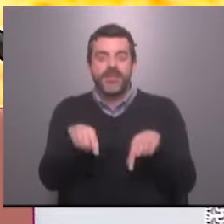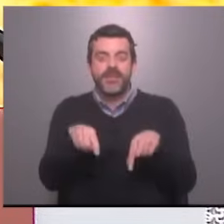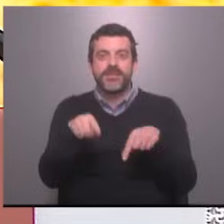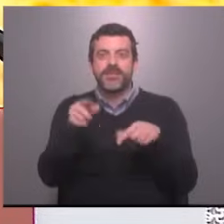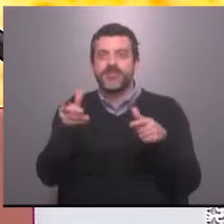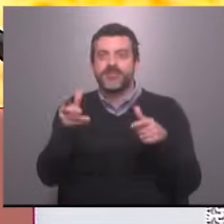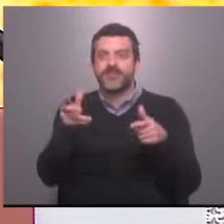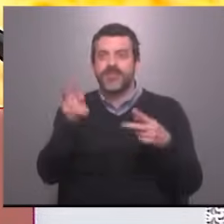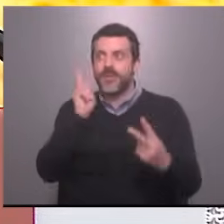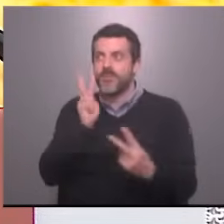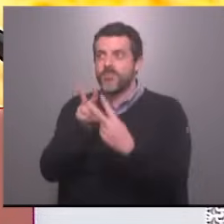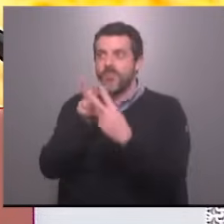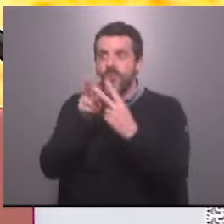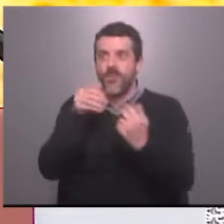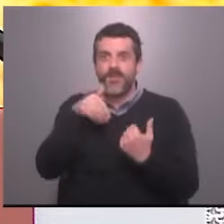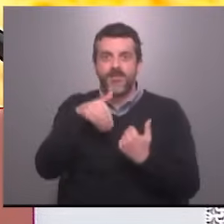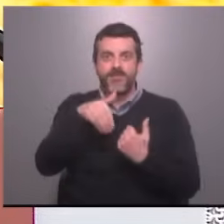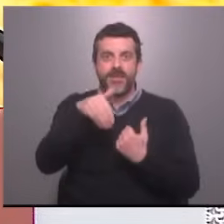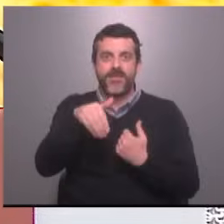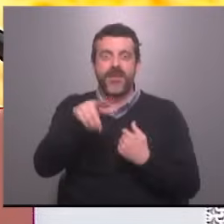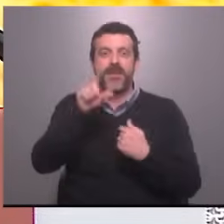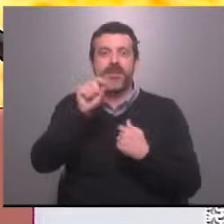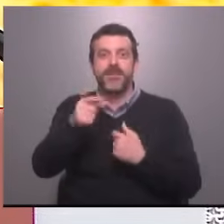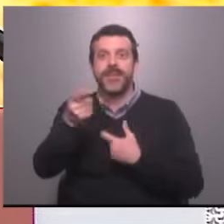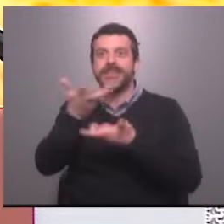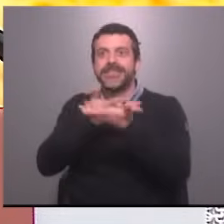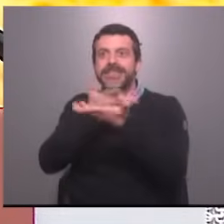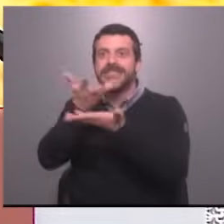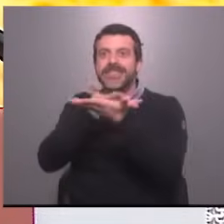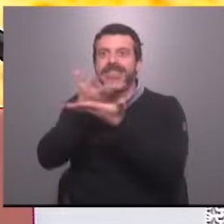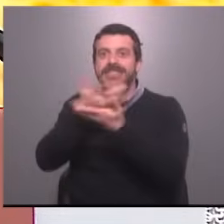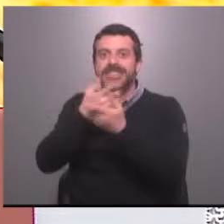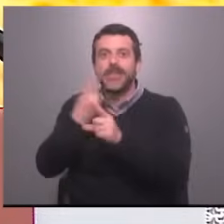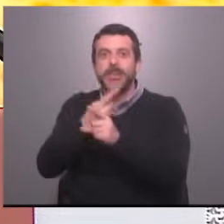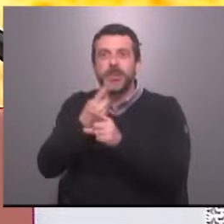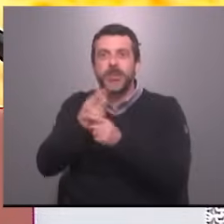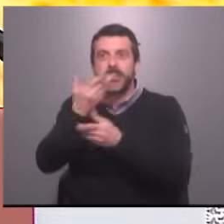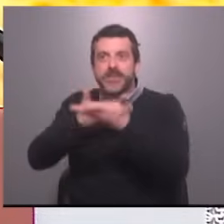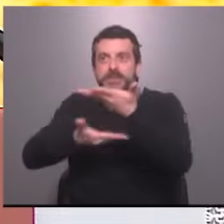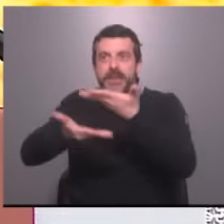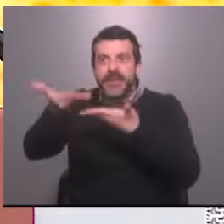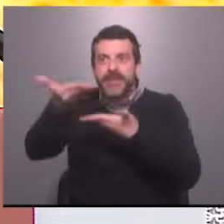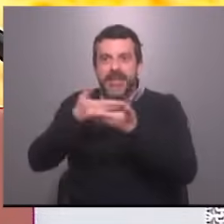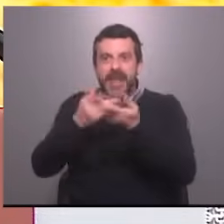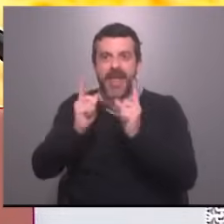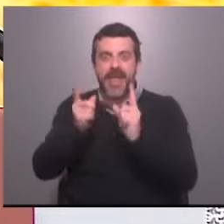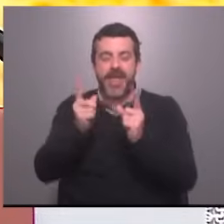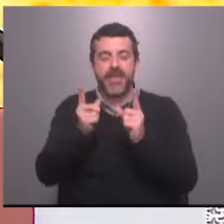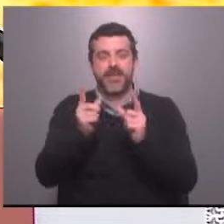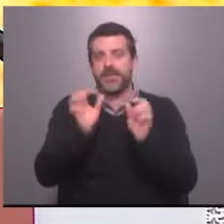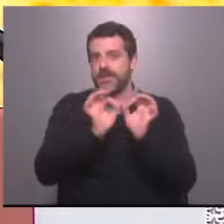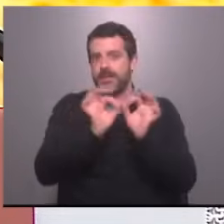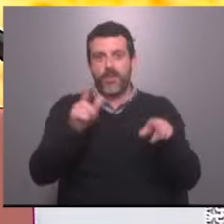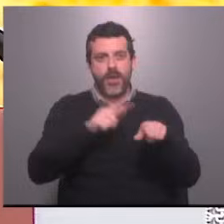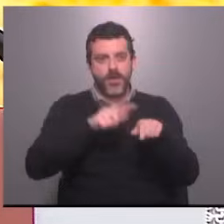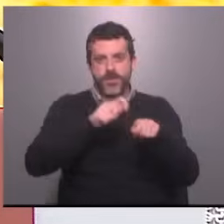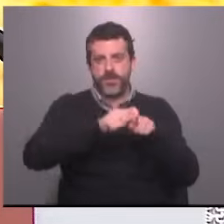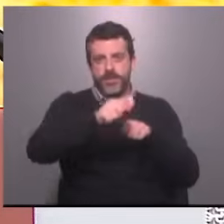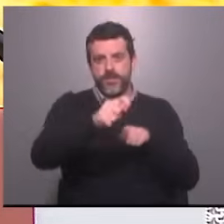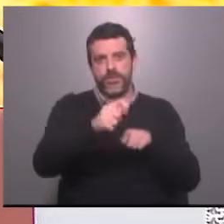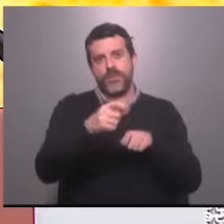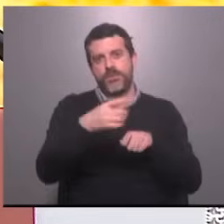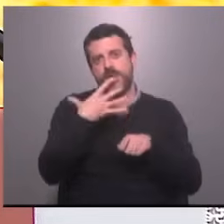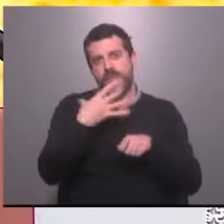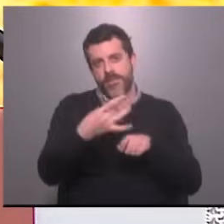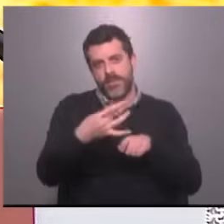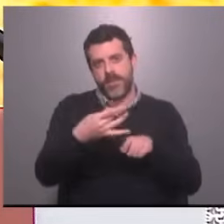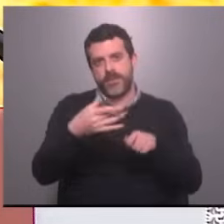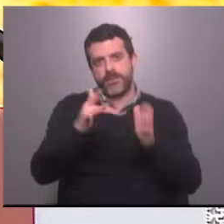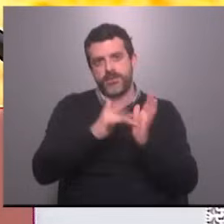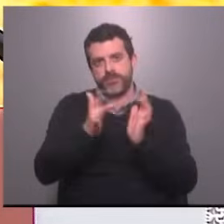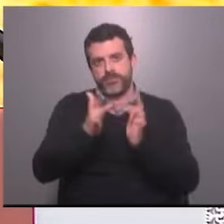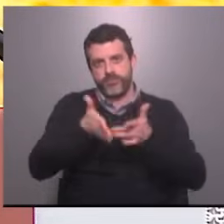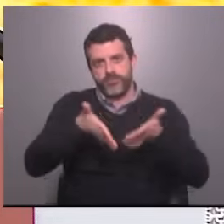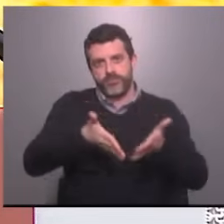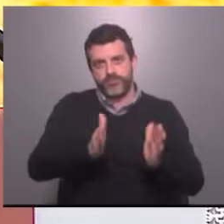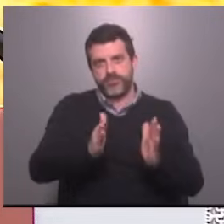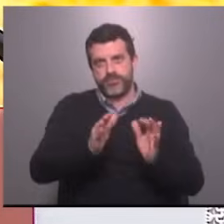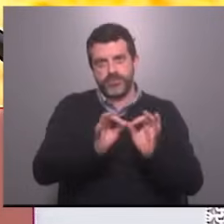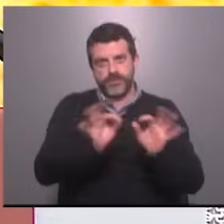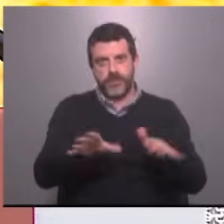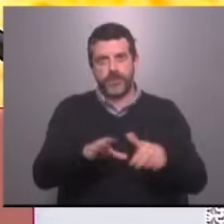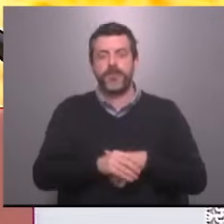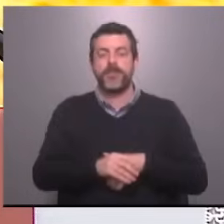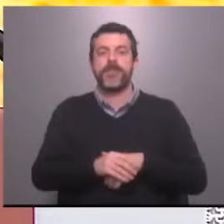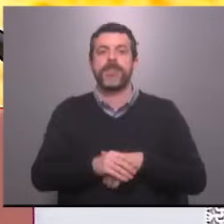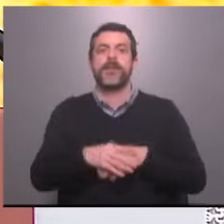porque nos vamos rever, porque nos vamos encontrar, por aquilo que vamos poder partilhar. Essa é a experiência do Advento.